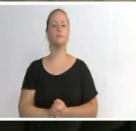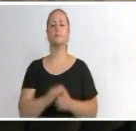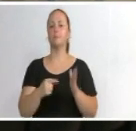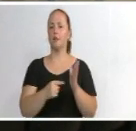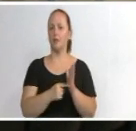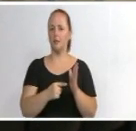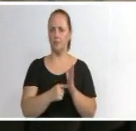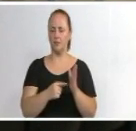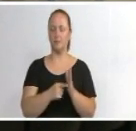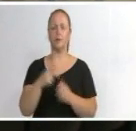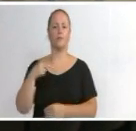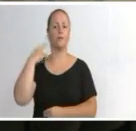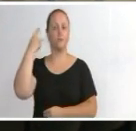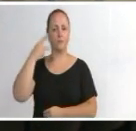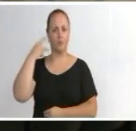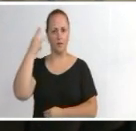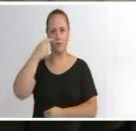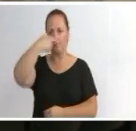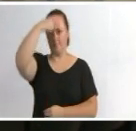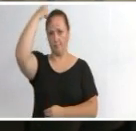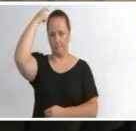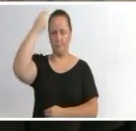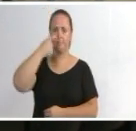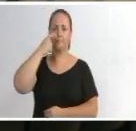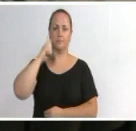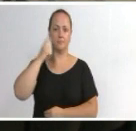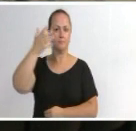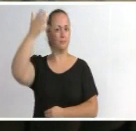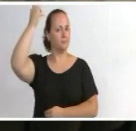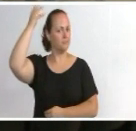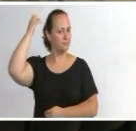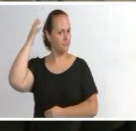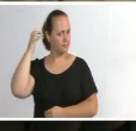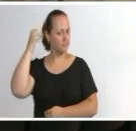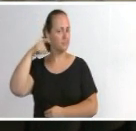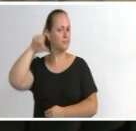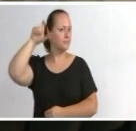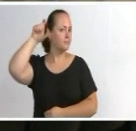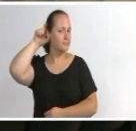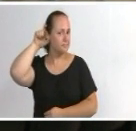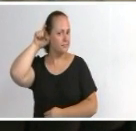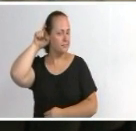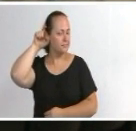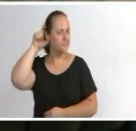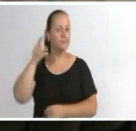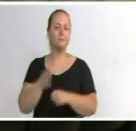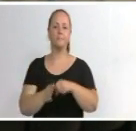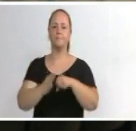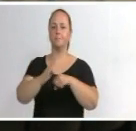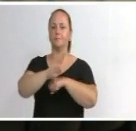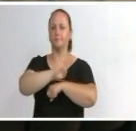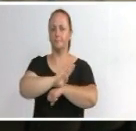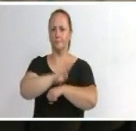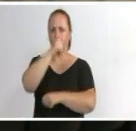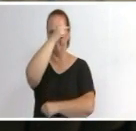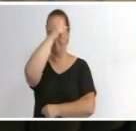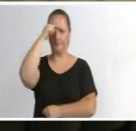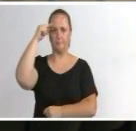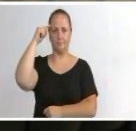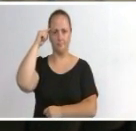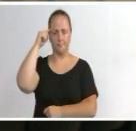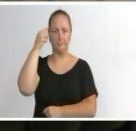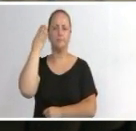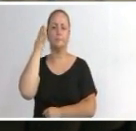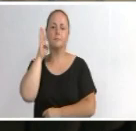Indicações dos vereadores Adriano Pereira, Fábio Fiedler, Ivan Nats, Jens Jürgen Mantel, Zeca Bombeiro, Marcos da Rosa e